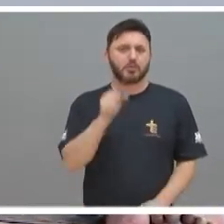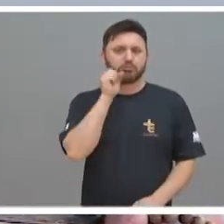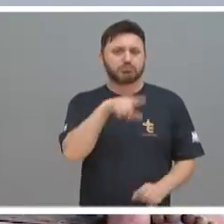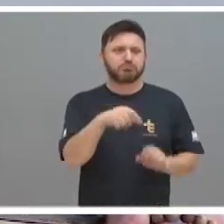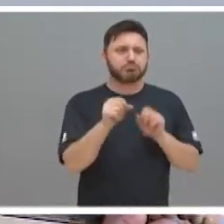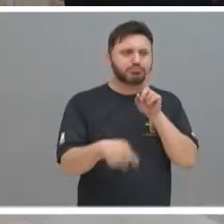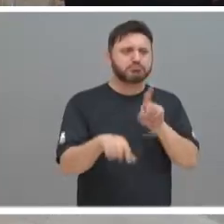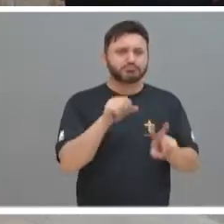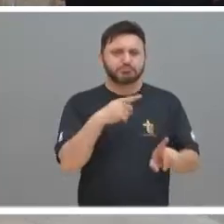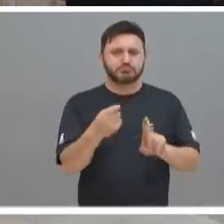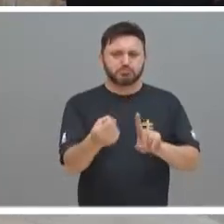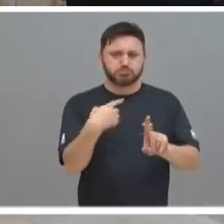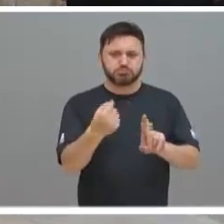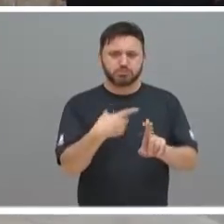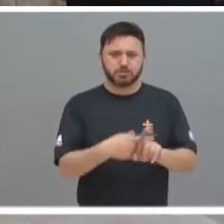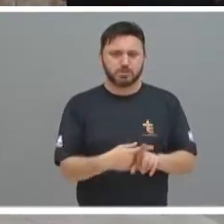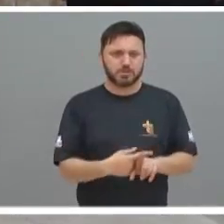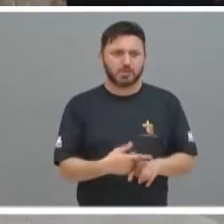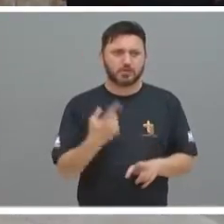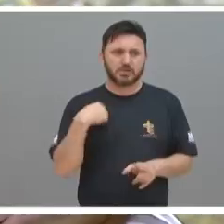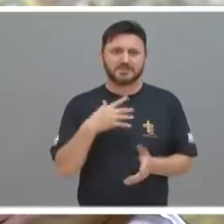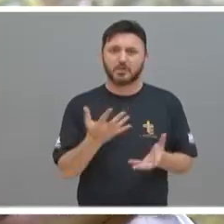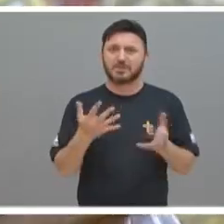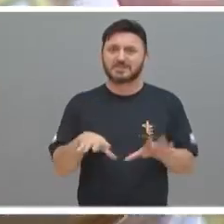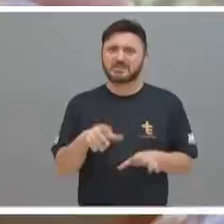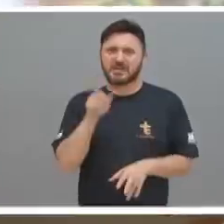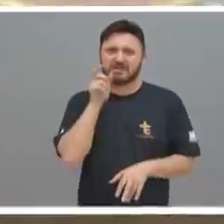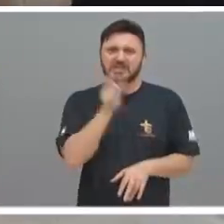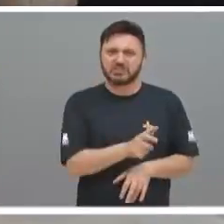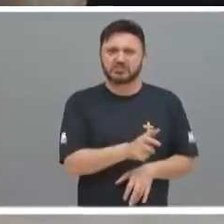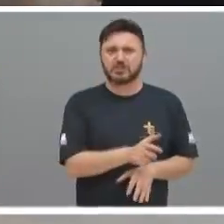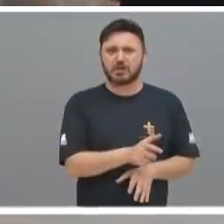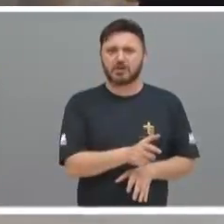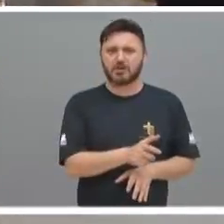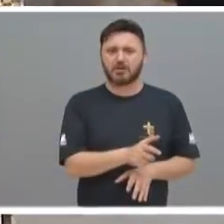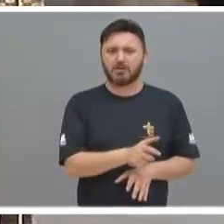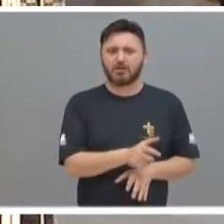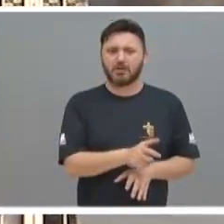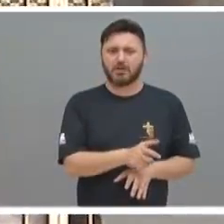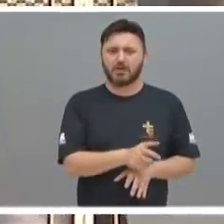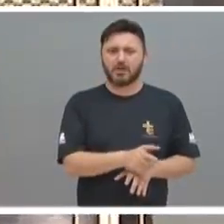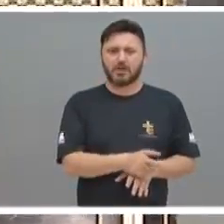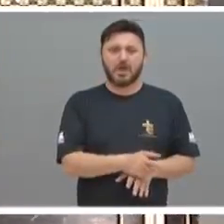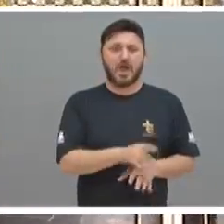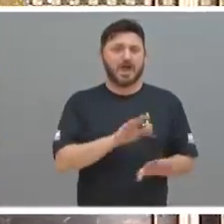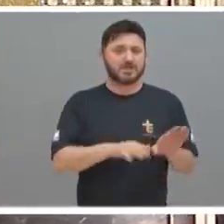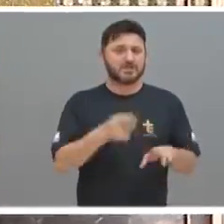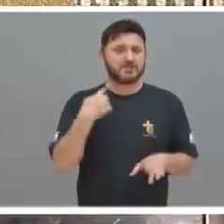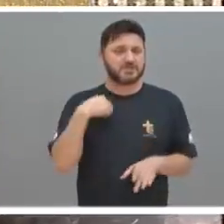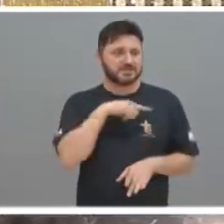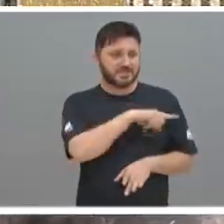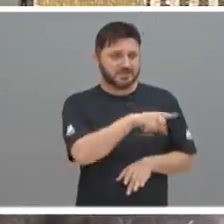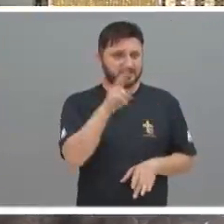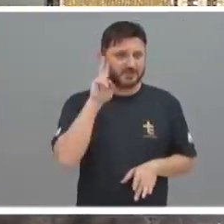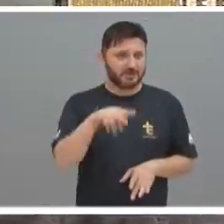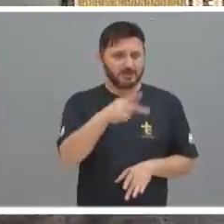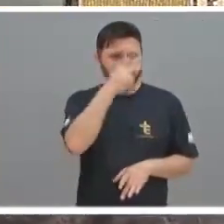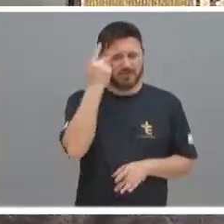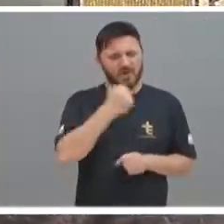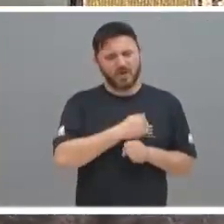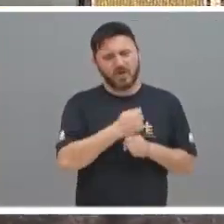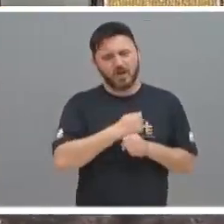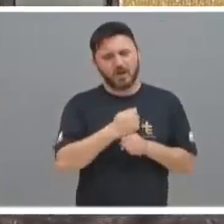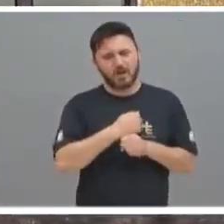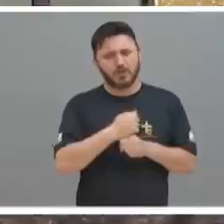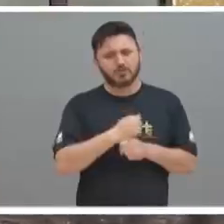Cusparadas. A gente não aceita uma crítica. Às vezes eu vejo gente que está anos no serviço da igreja,